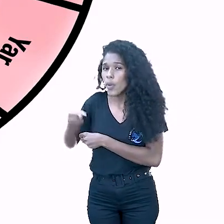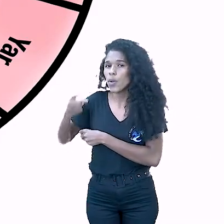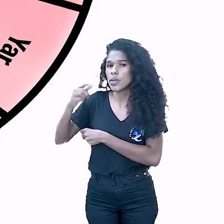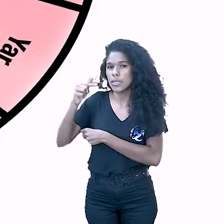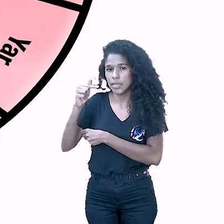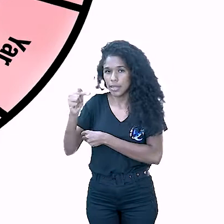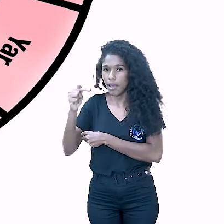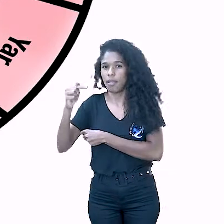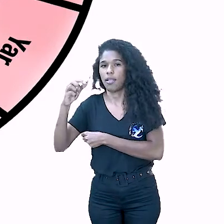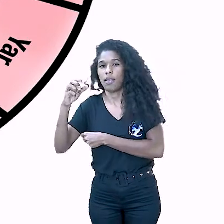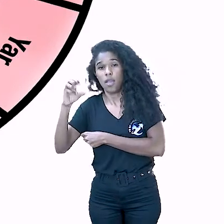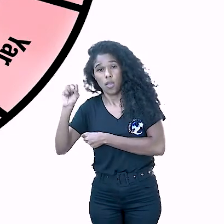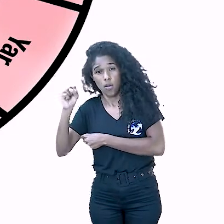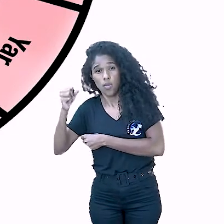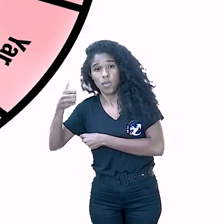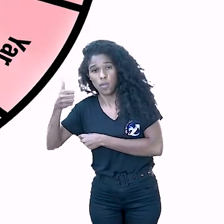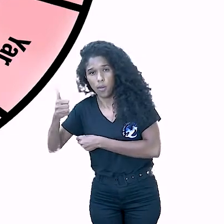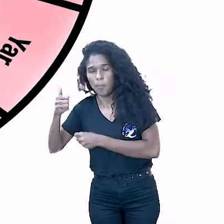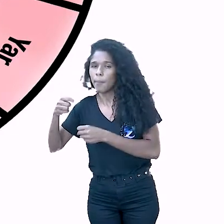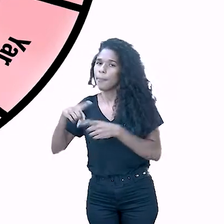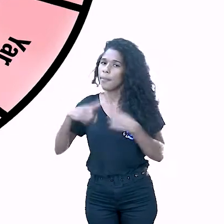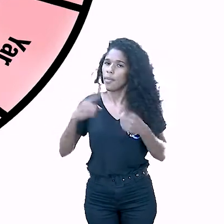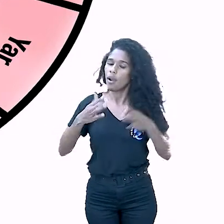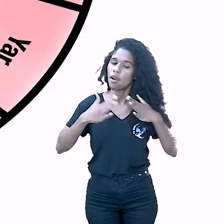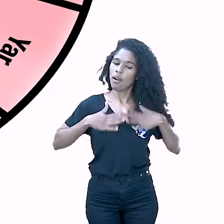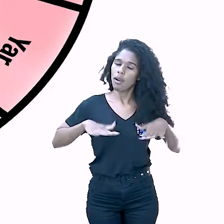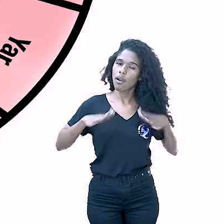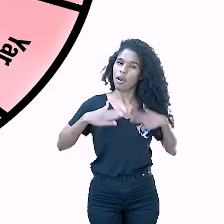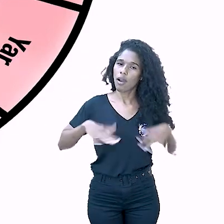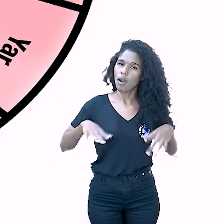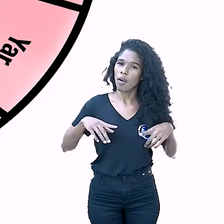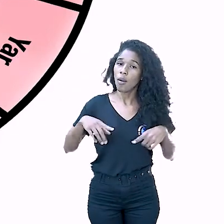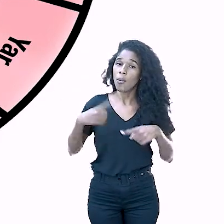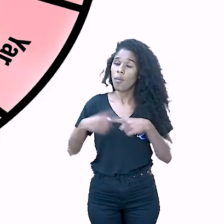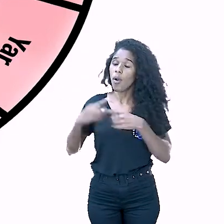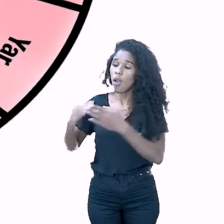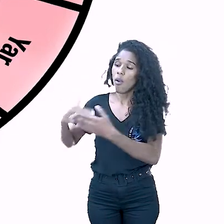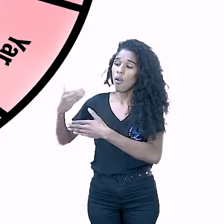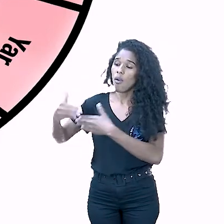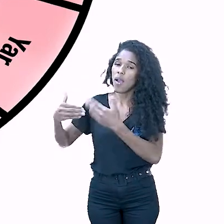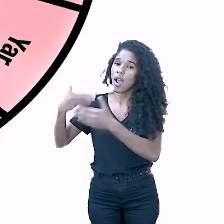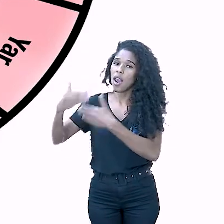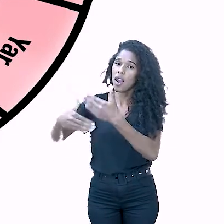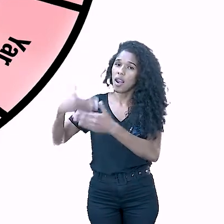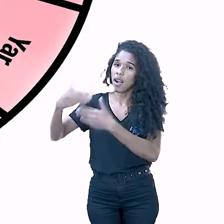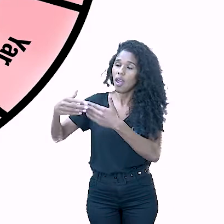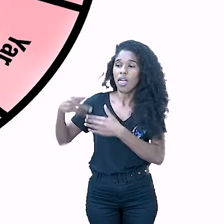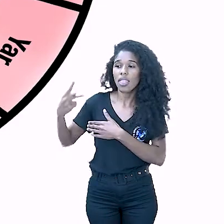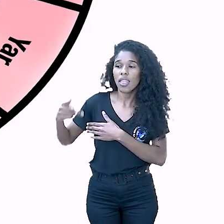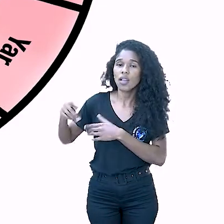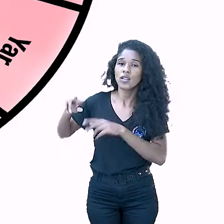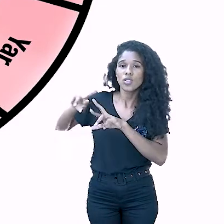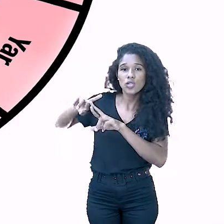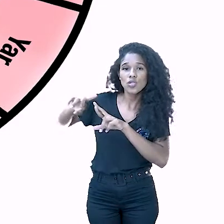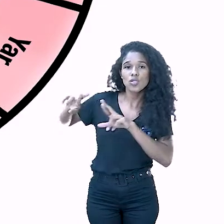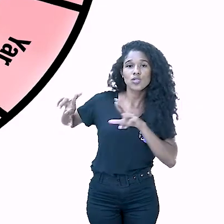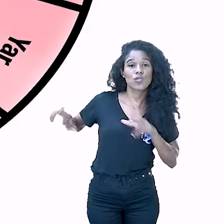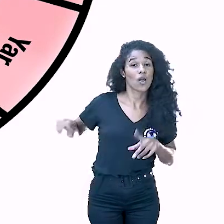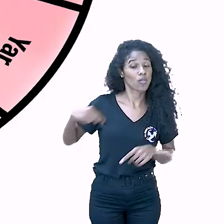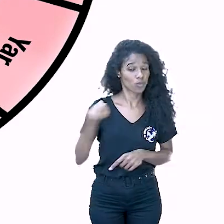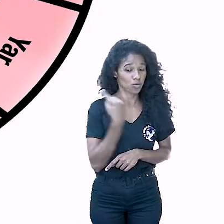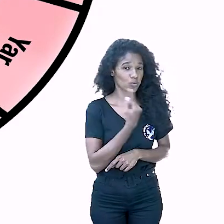5.781. Mas calma aí, é que a contagem do calendário judaico diferencia-se do